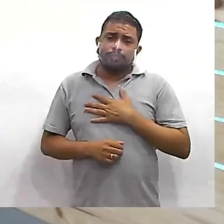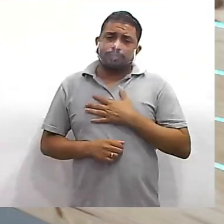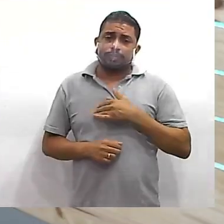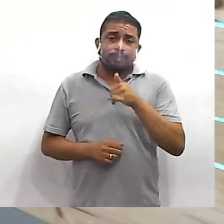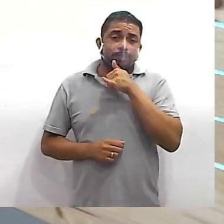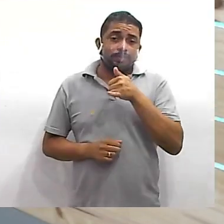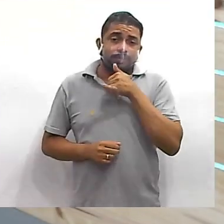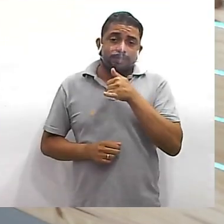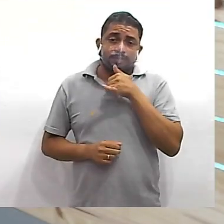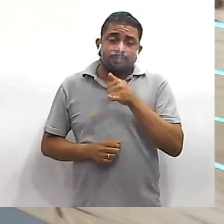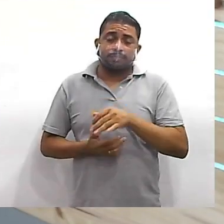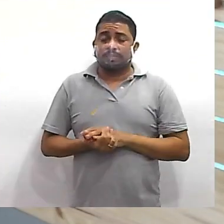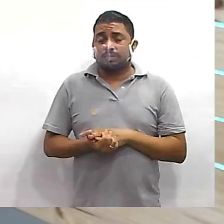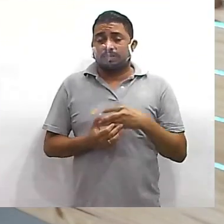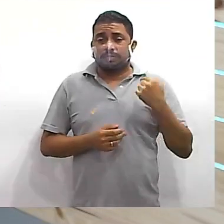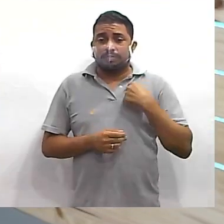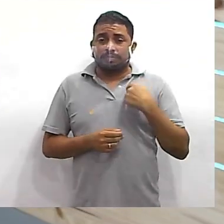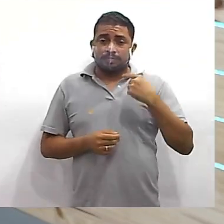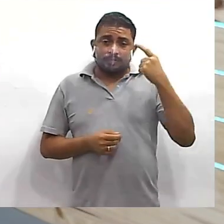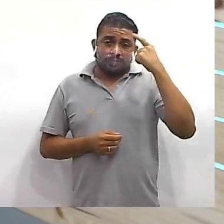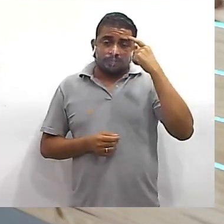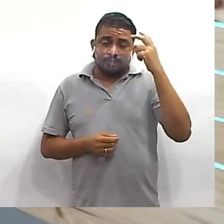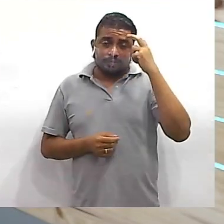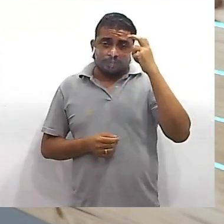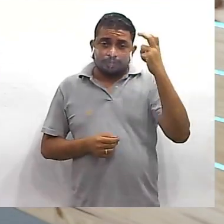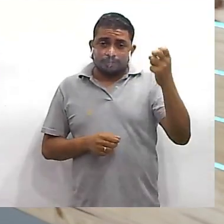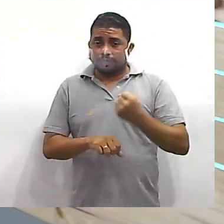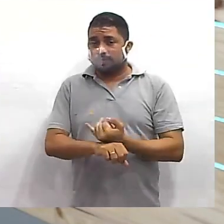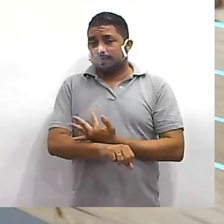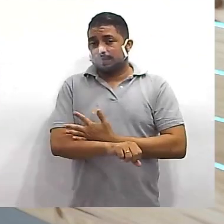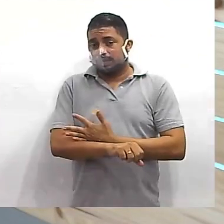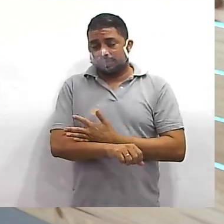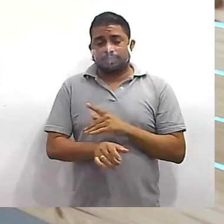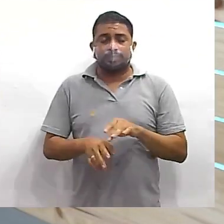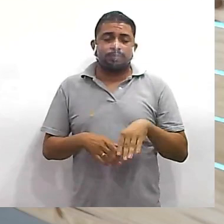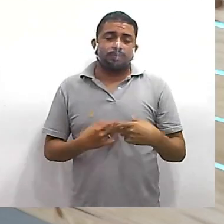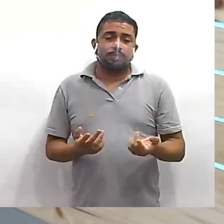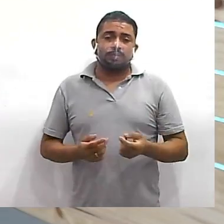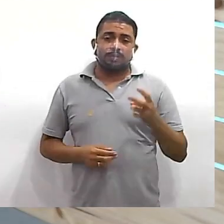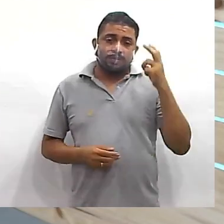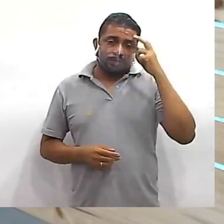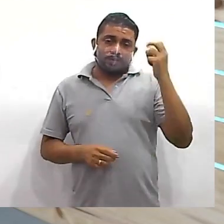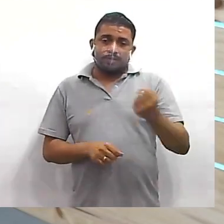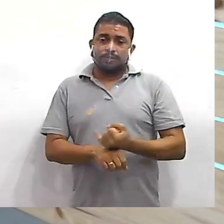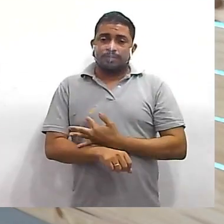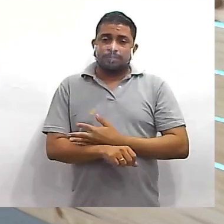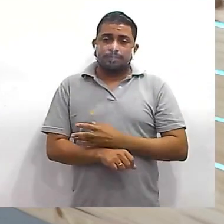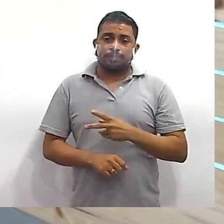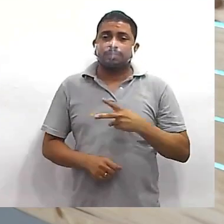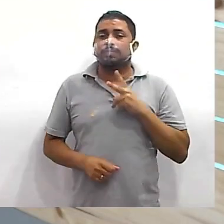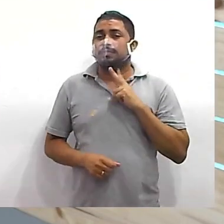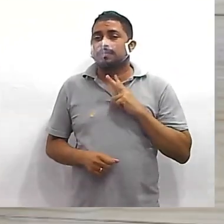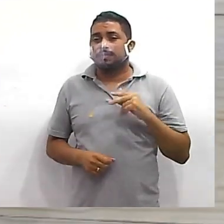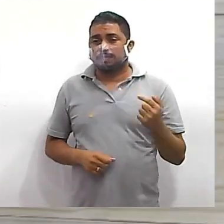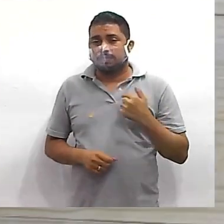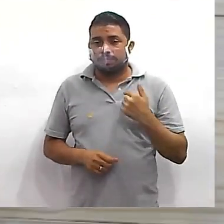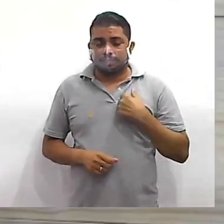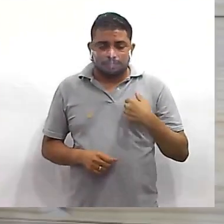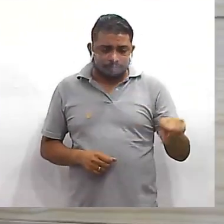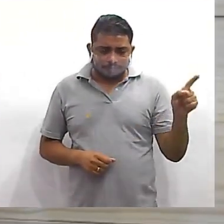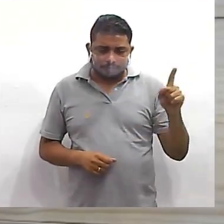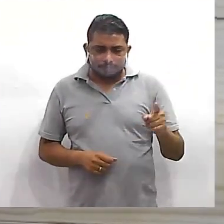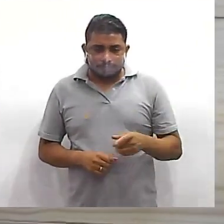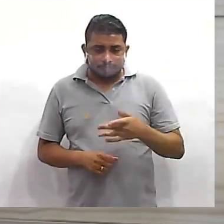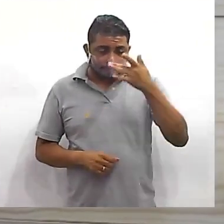exemplo, viu, André, quando eu penso em inteligência emocional. Inteligência emocional é aquela vontade que eu tenho de mandar alguém para um